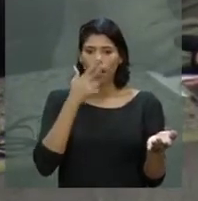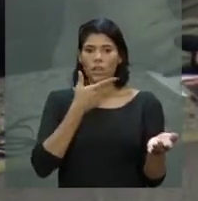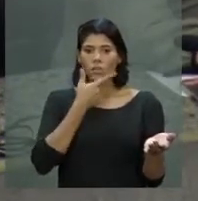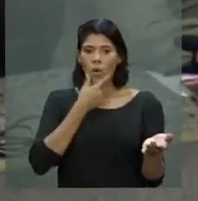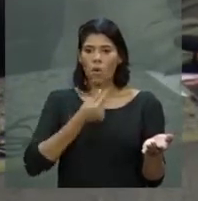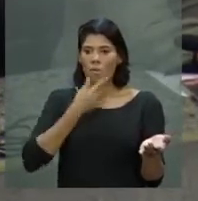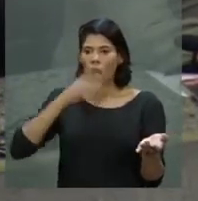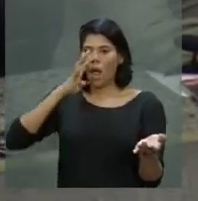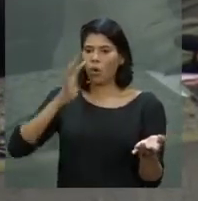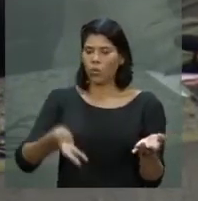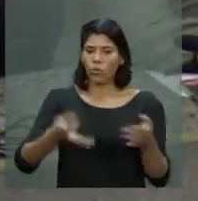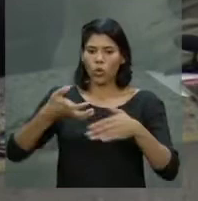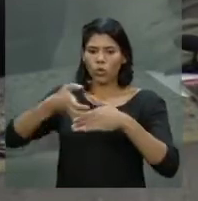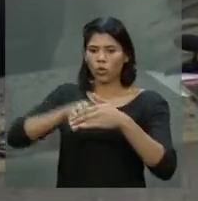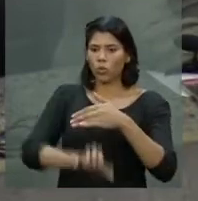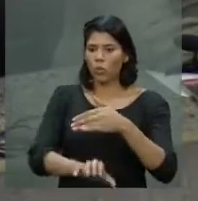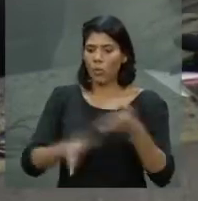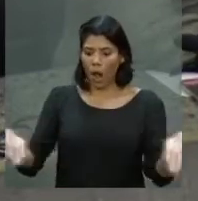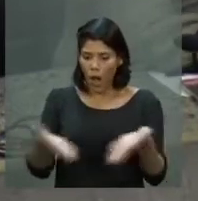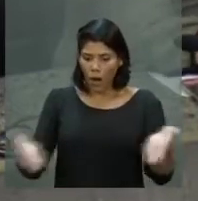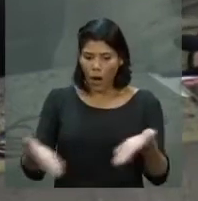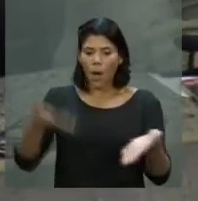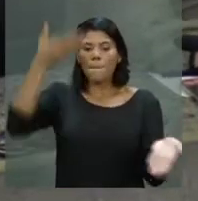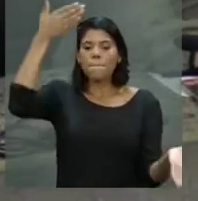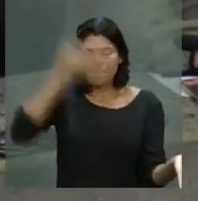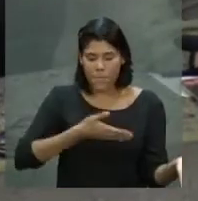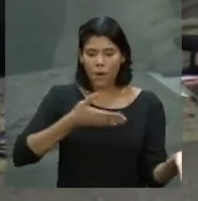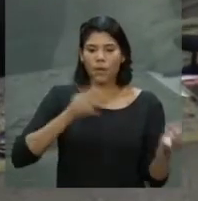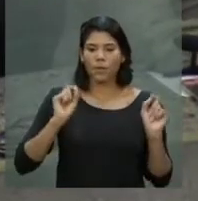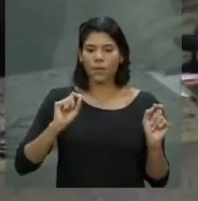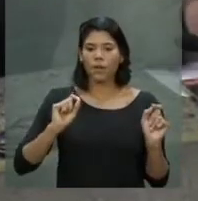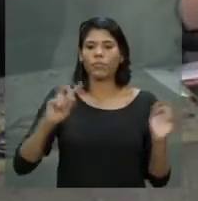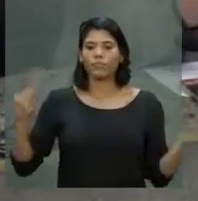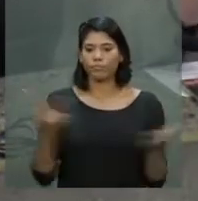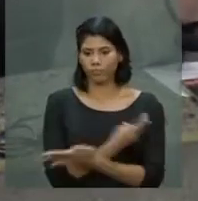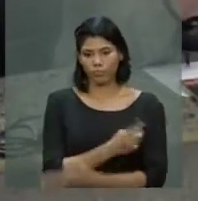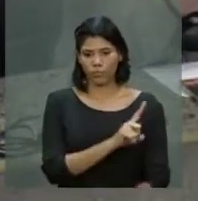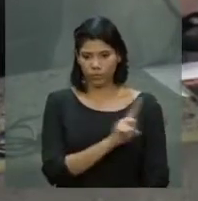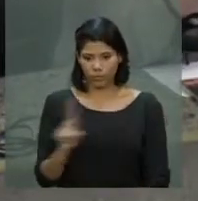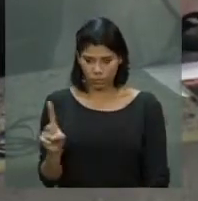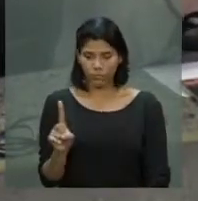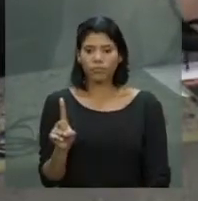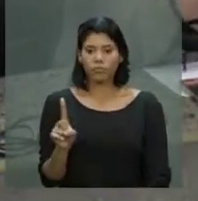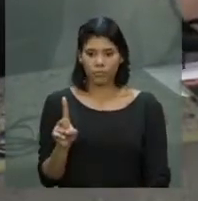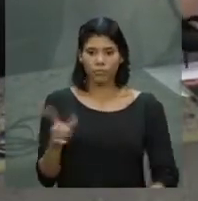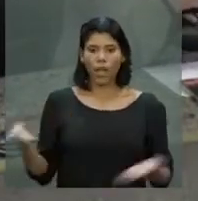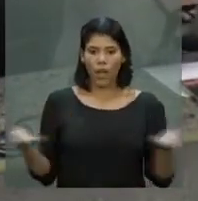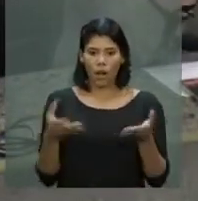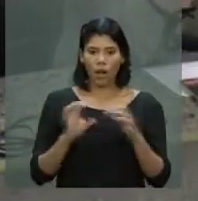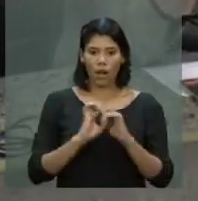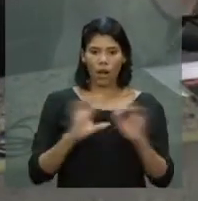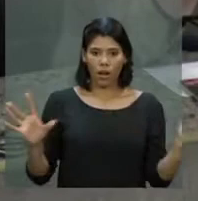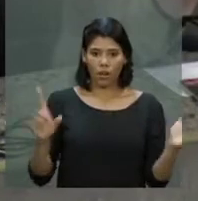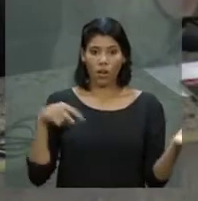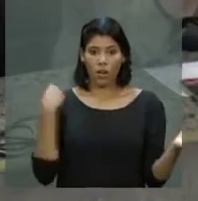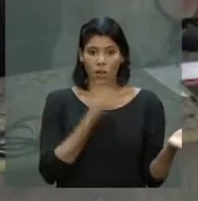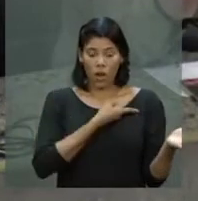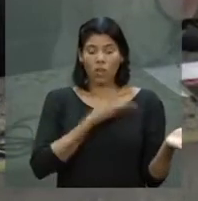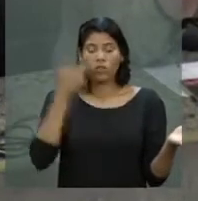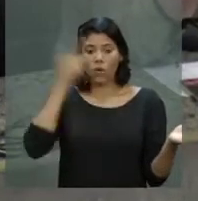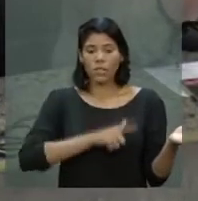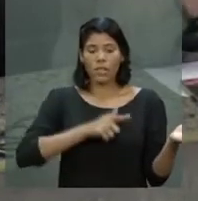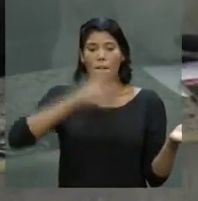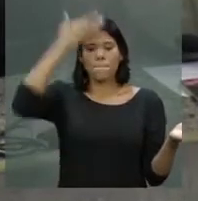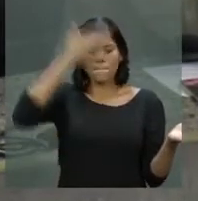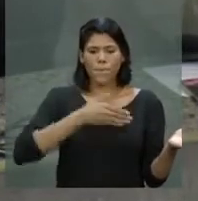de estupro, e foi provado por elas que esse crime não ocorreu. Então, quando a gente consegue provar a inocência